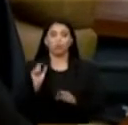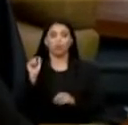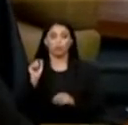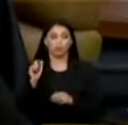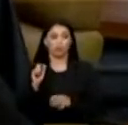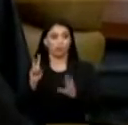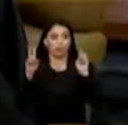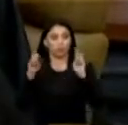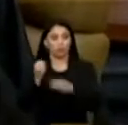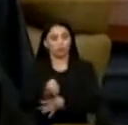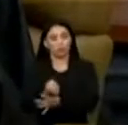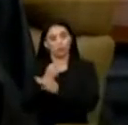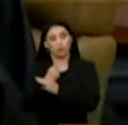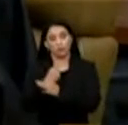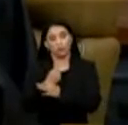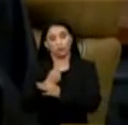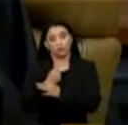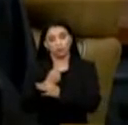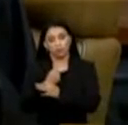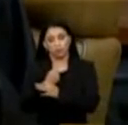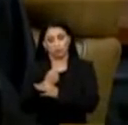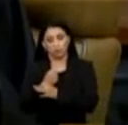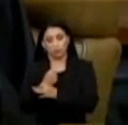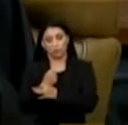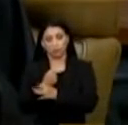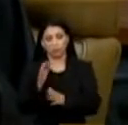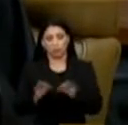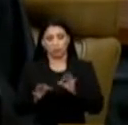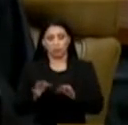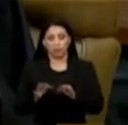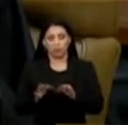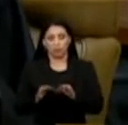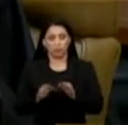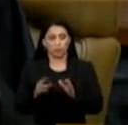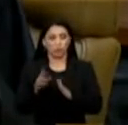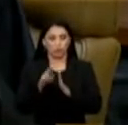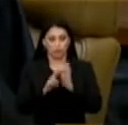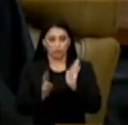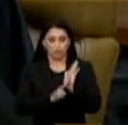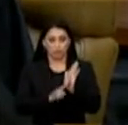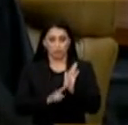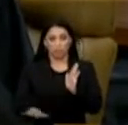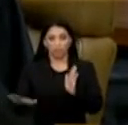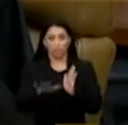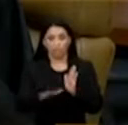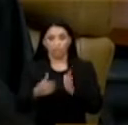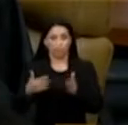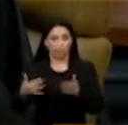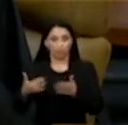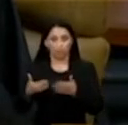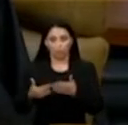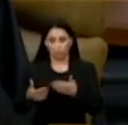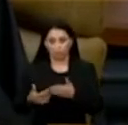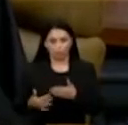popular. Daí o debate aqui, o que fazer com estas manifestações. Veja bem, a Polícia